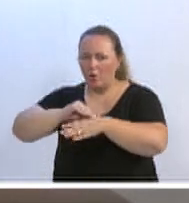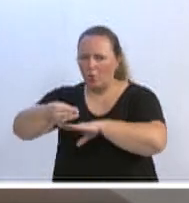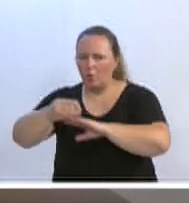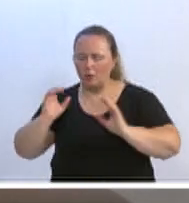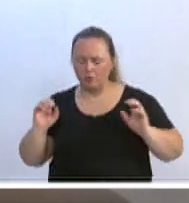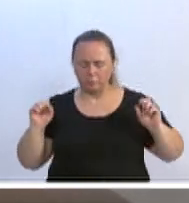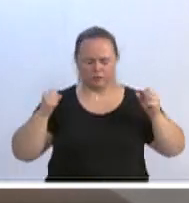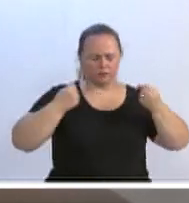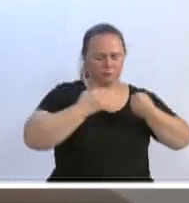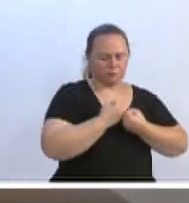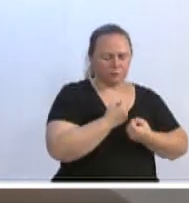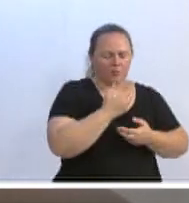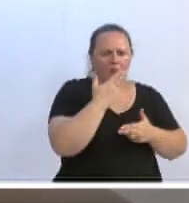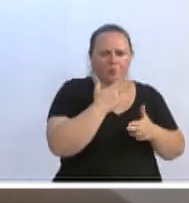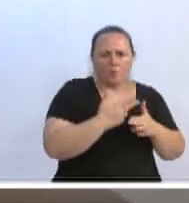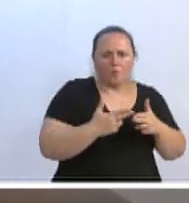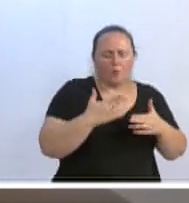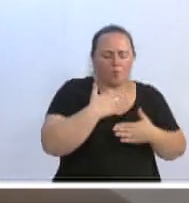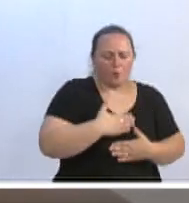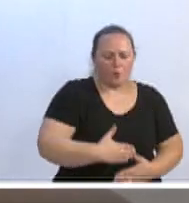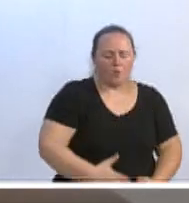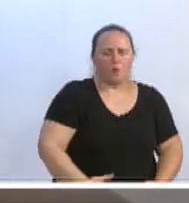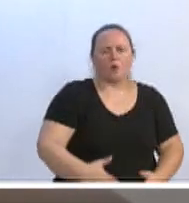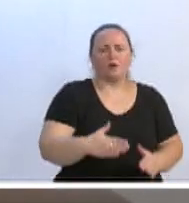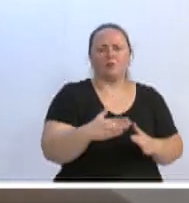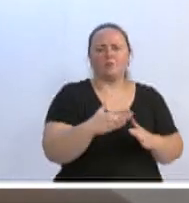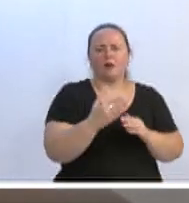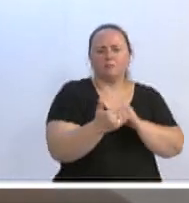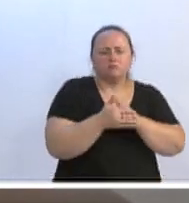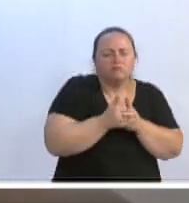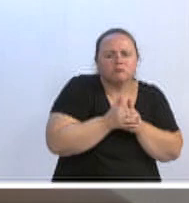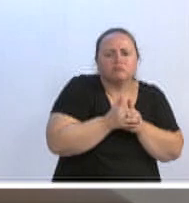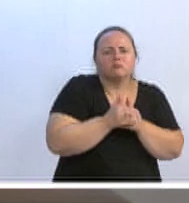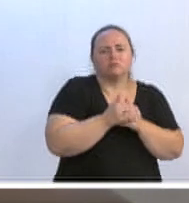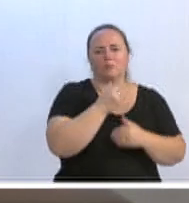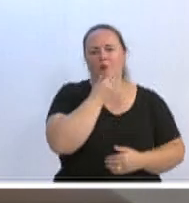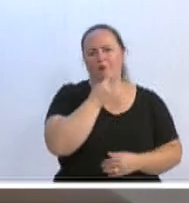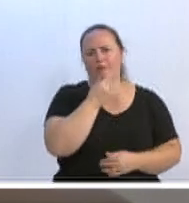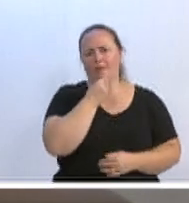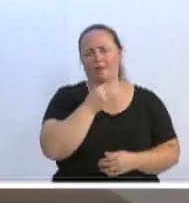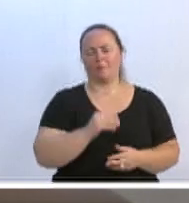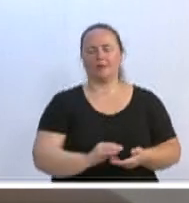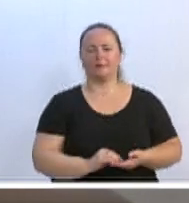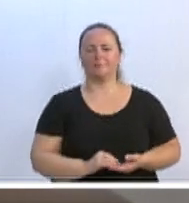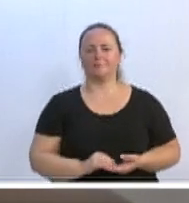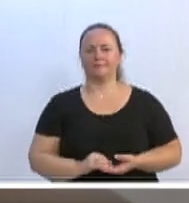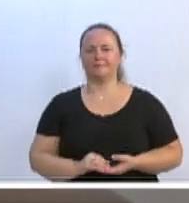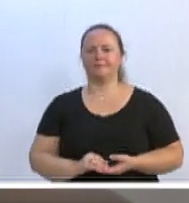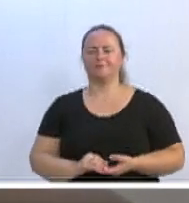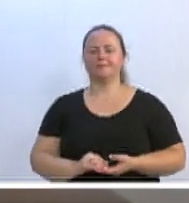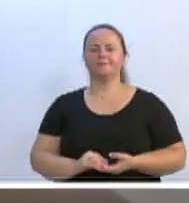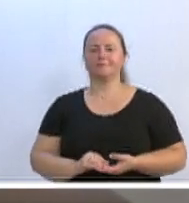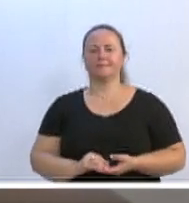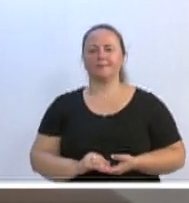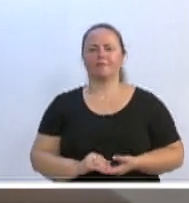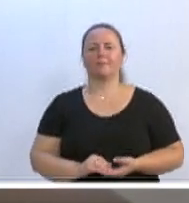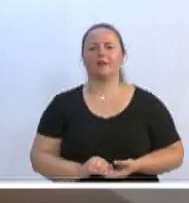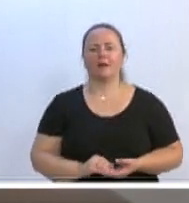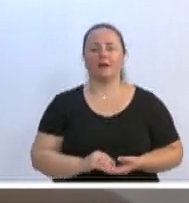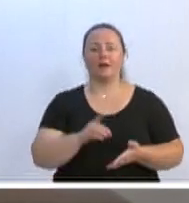último capítulo da Bíblia, 22:14, diz assim: